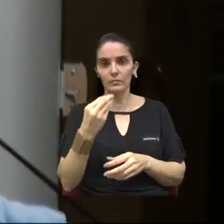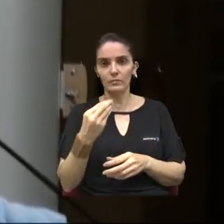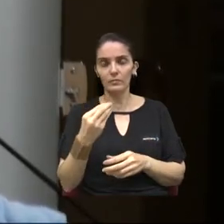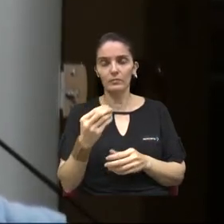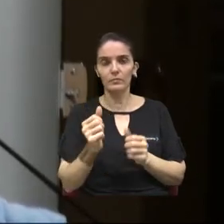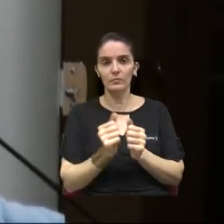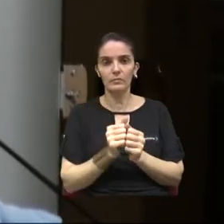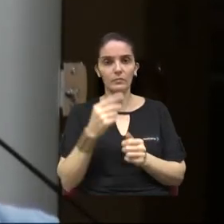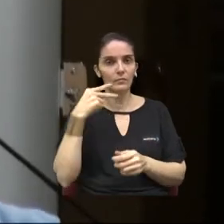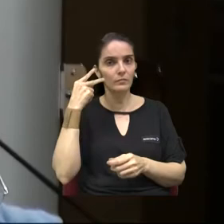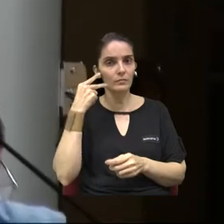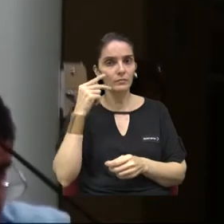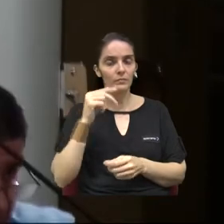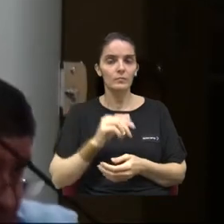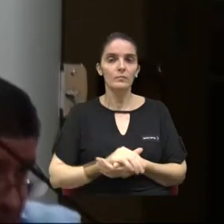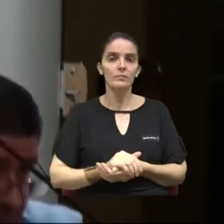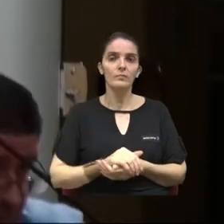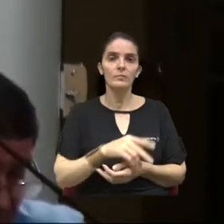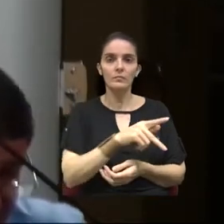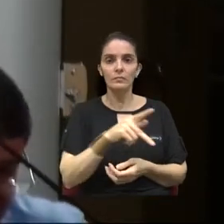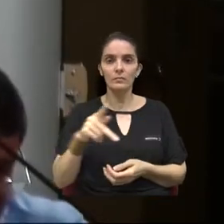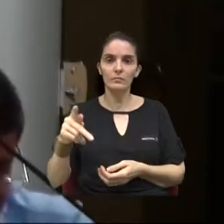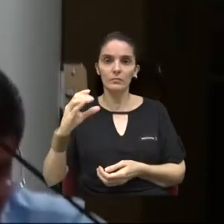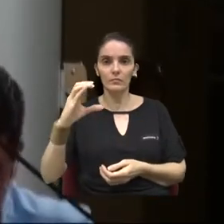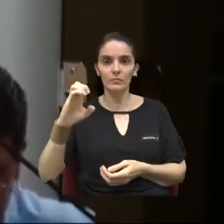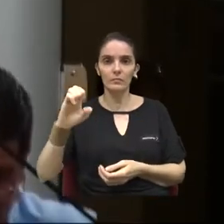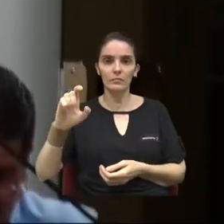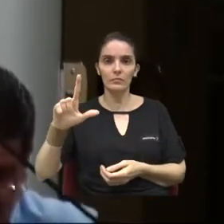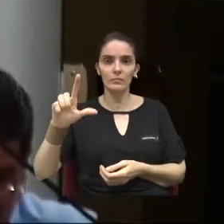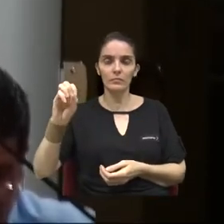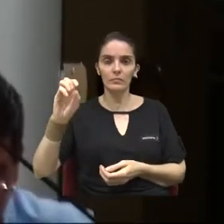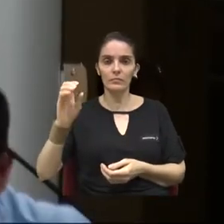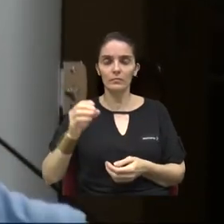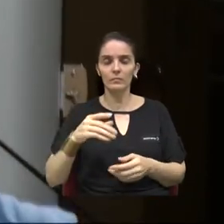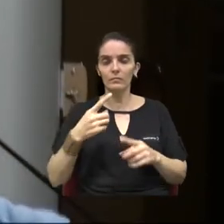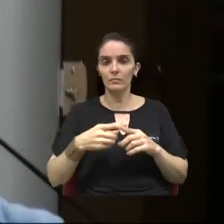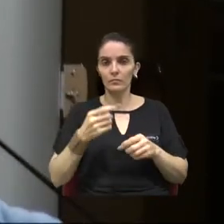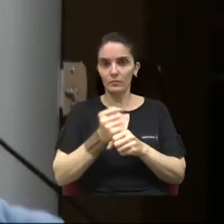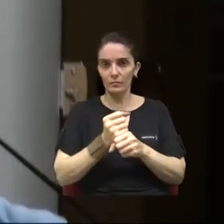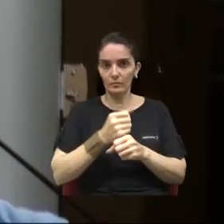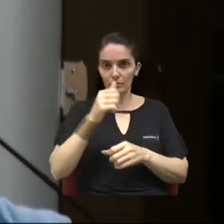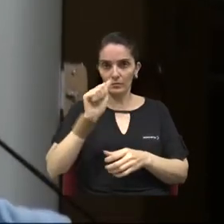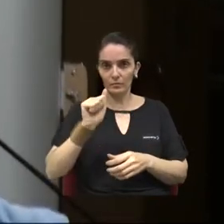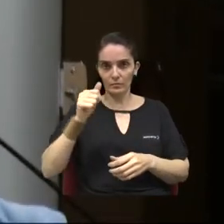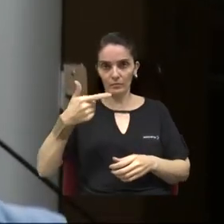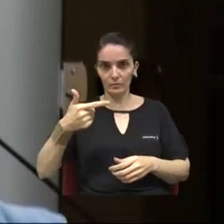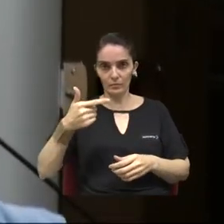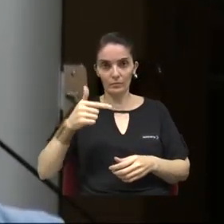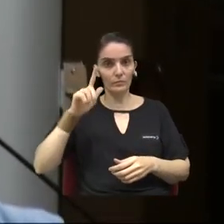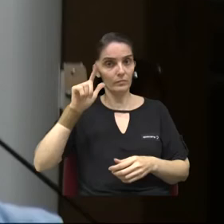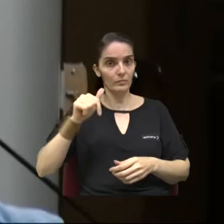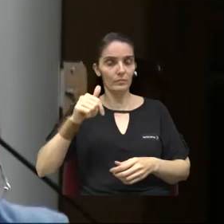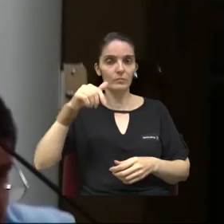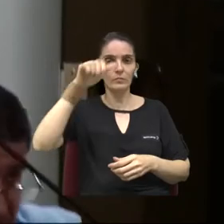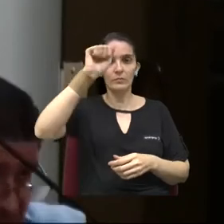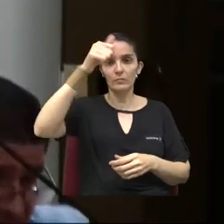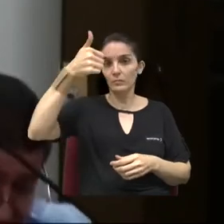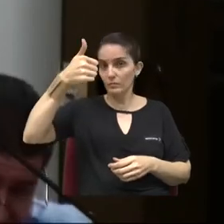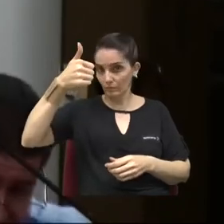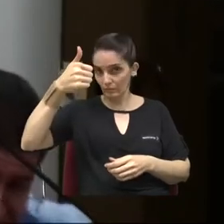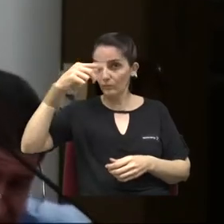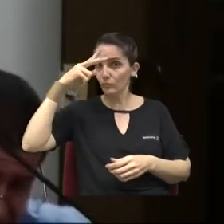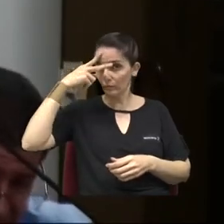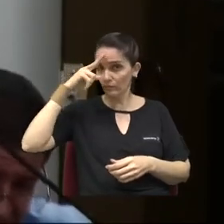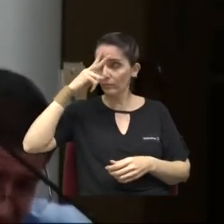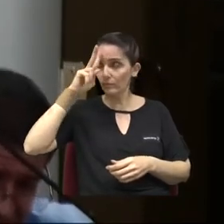vereadores, com o presidente Celso Potec, enquanto A2, esse ano, porque o ano que vem vai para A1, então já nós vamos ter a história de